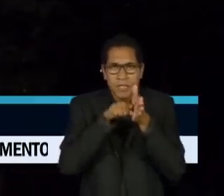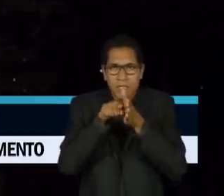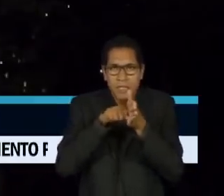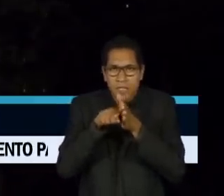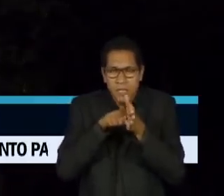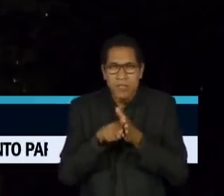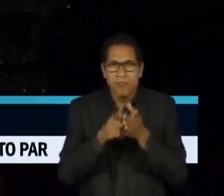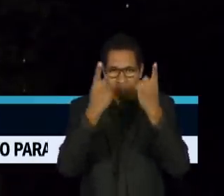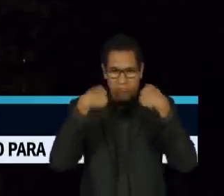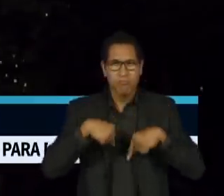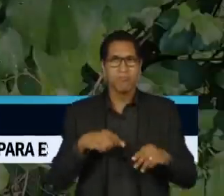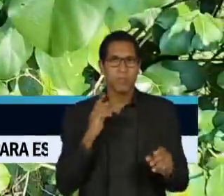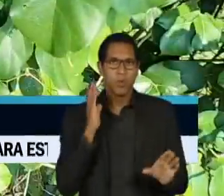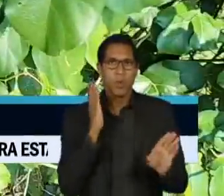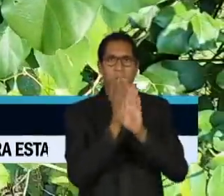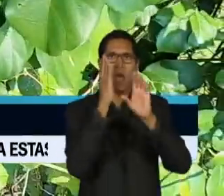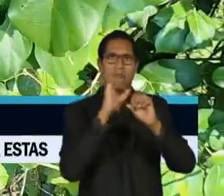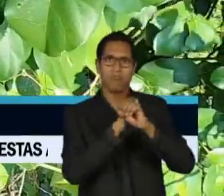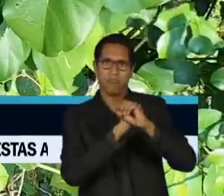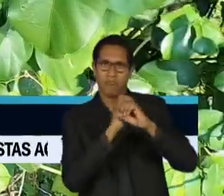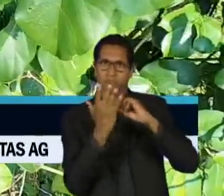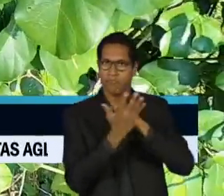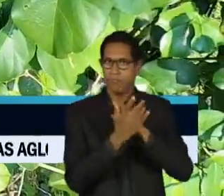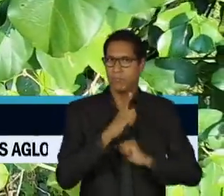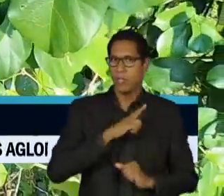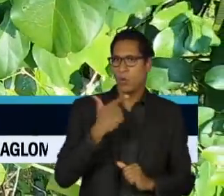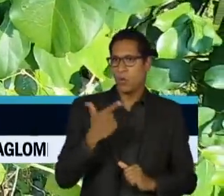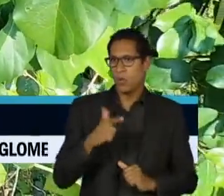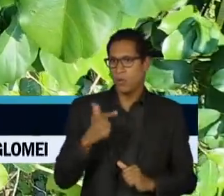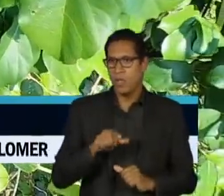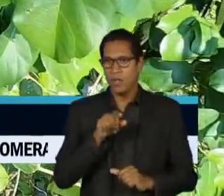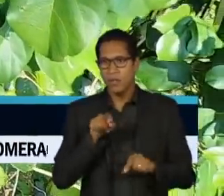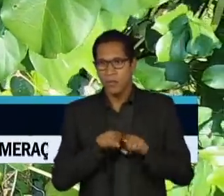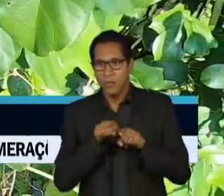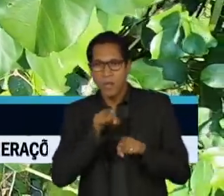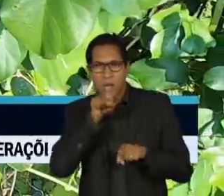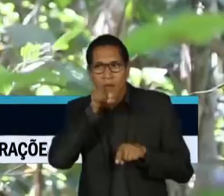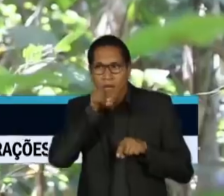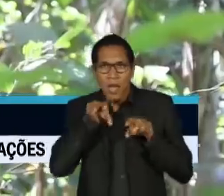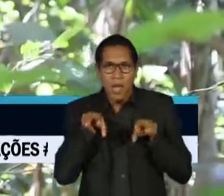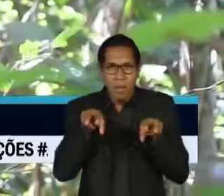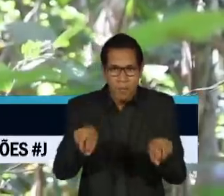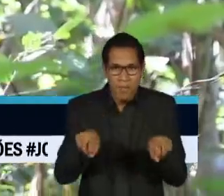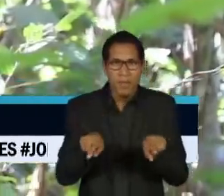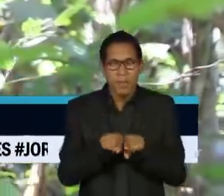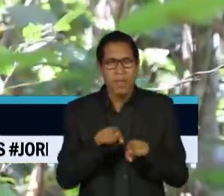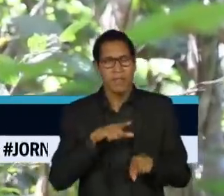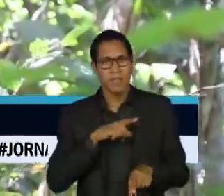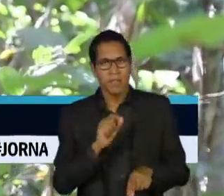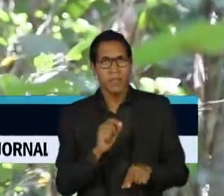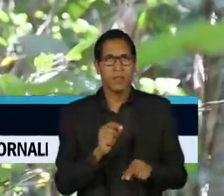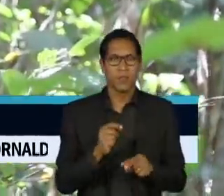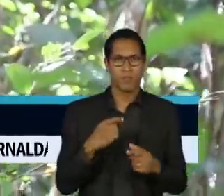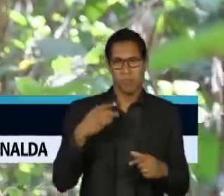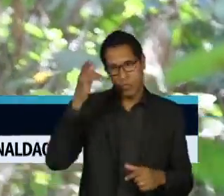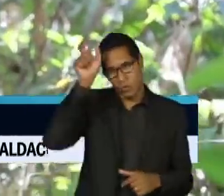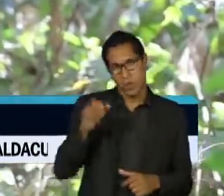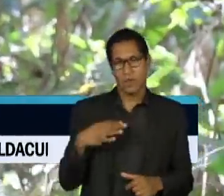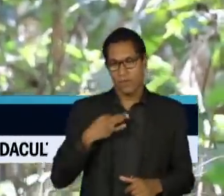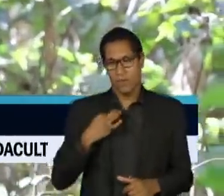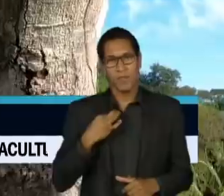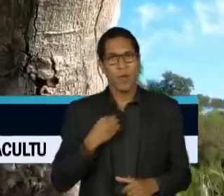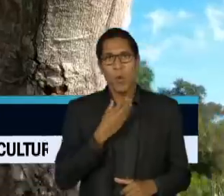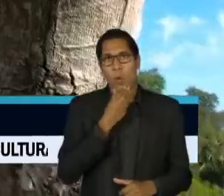da Covid-19. E ainda o projeto Arpia conta com o apoio de voluntários, como o fotógrafo Carlos